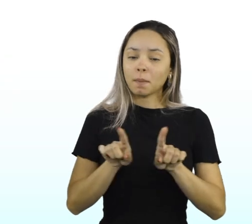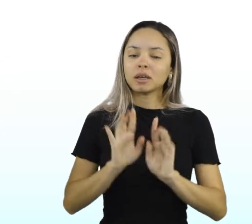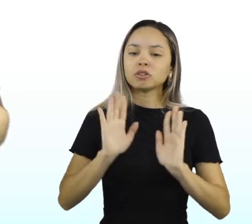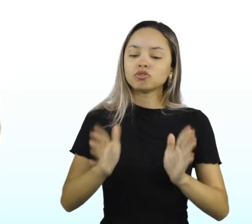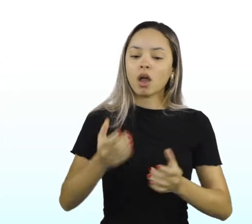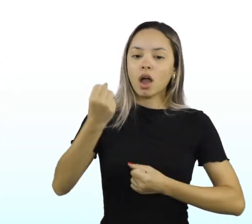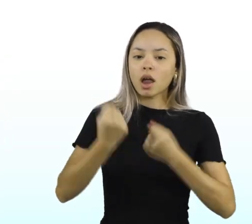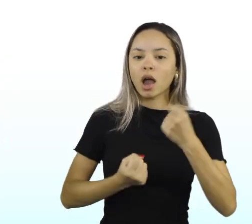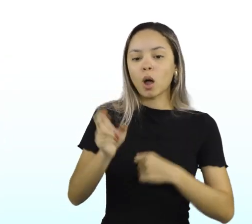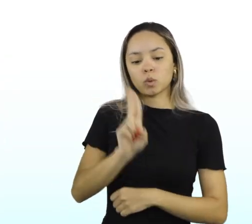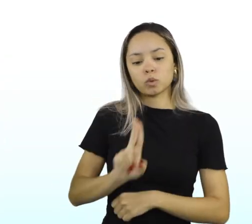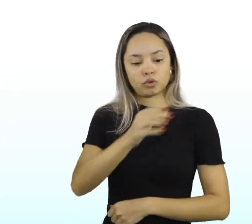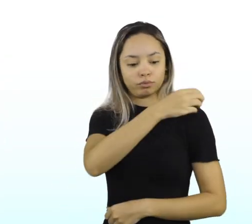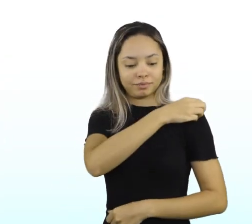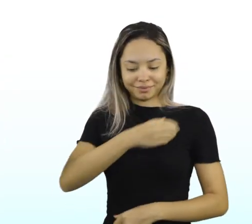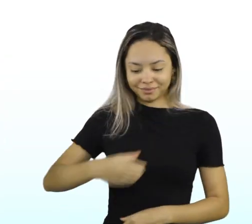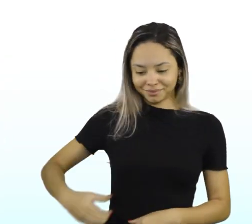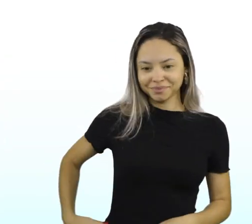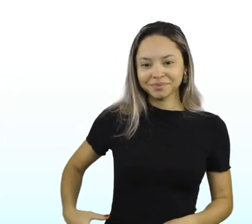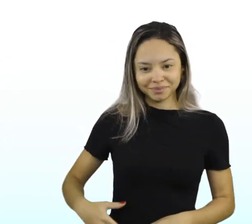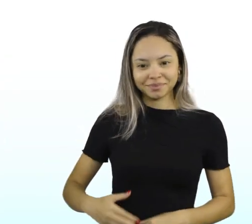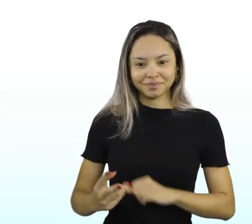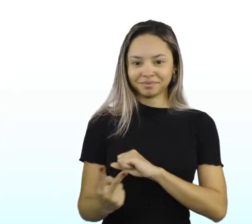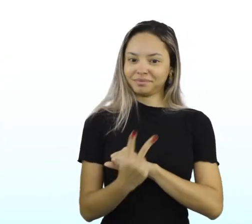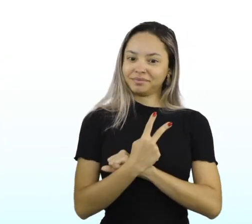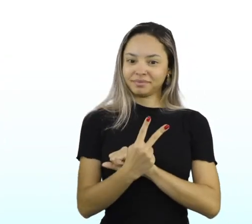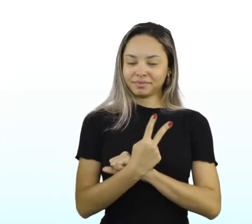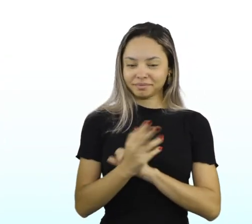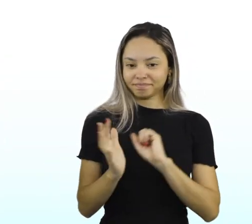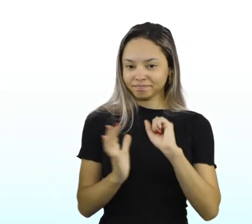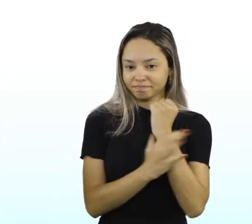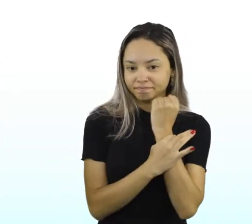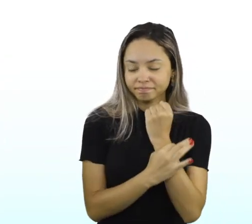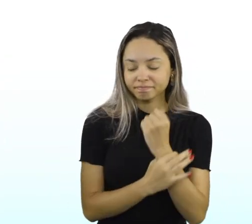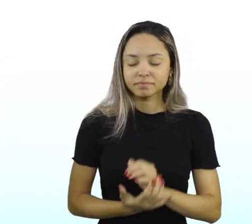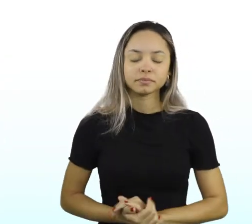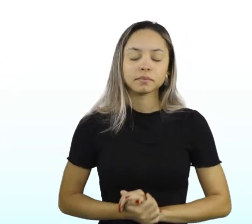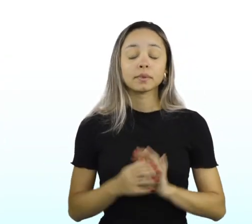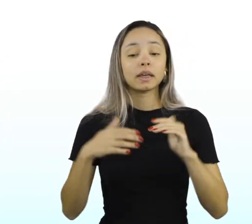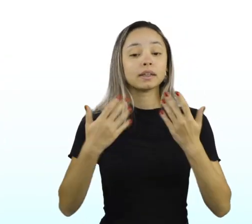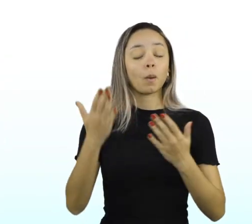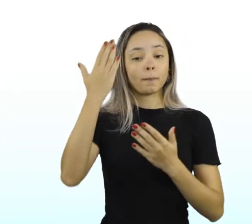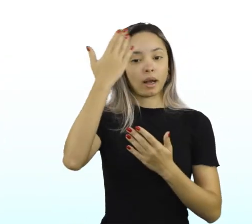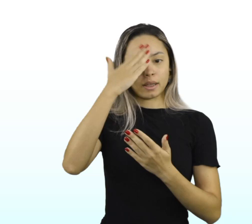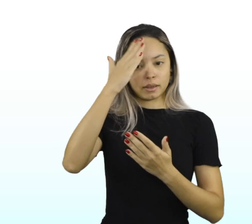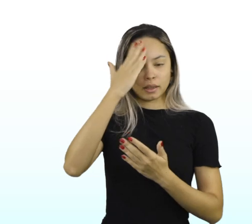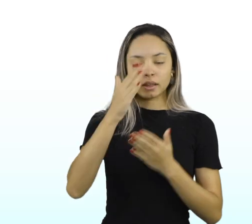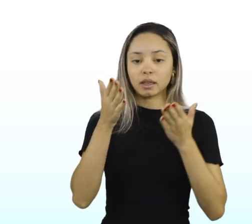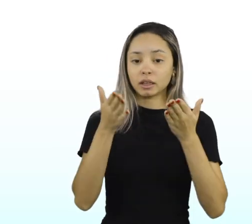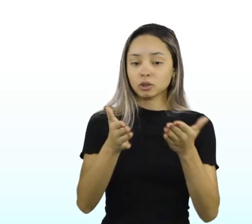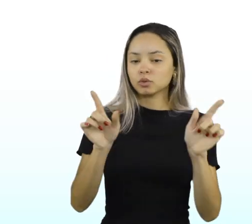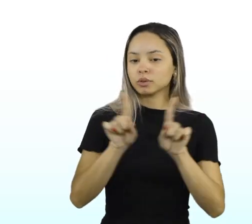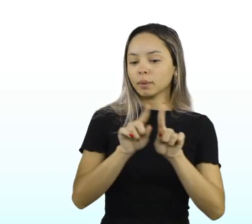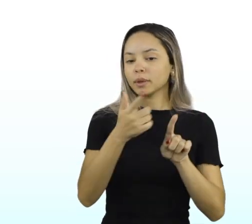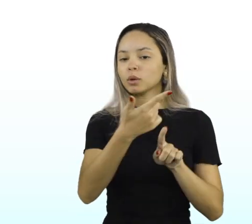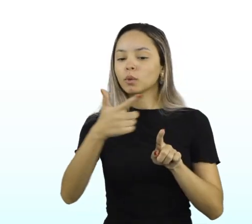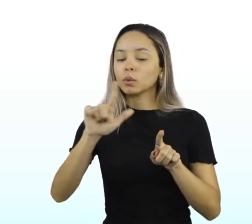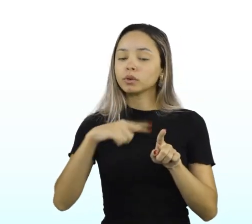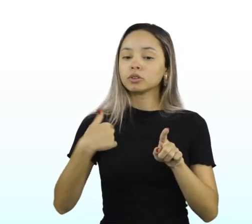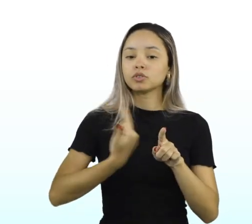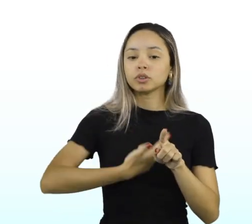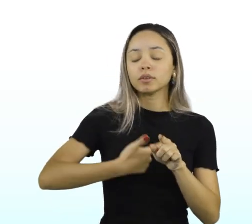é a necessidade do cinto de segurança? Bom, para que você entenda essa e outras coisas, vamos primeiro fazer uma viagem